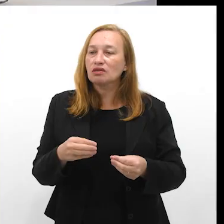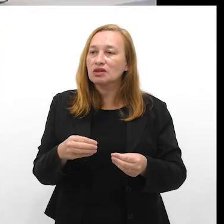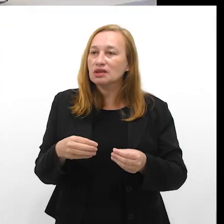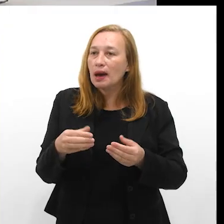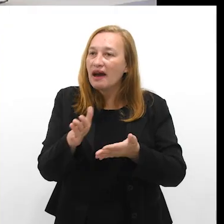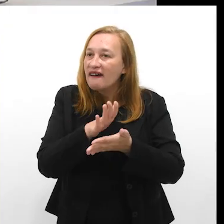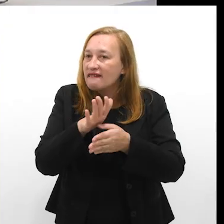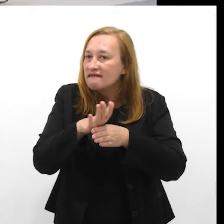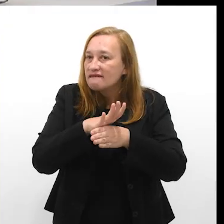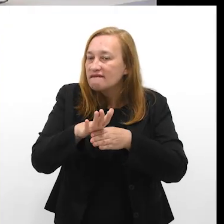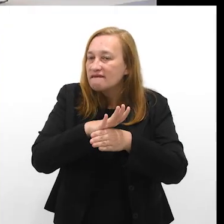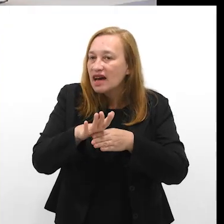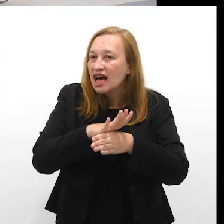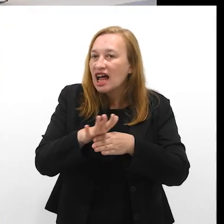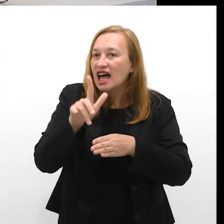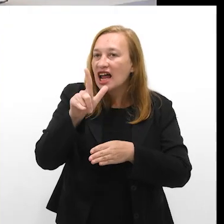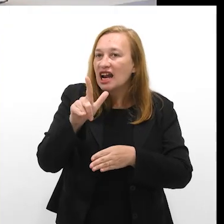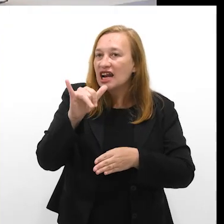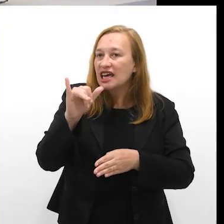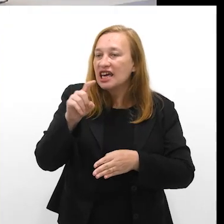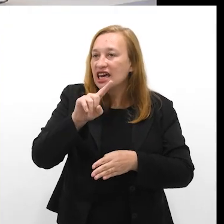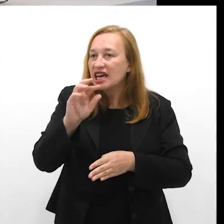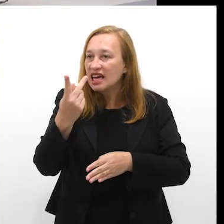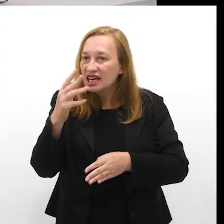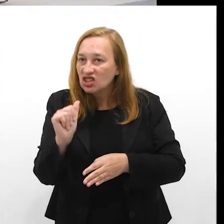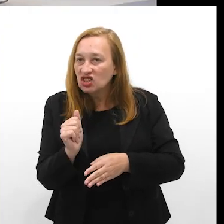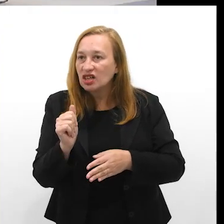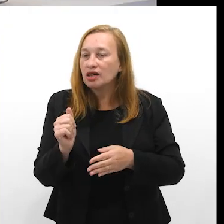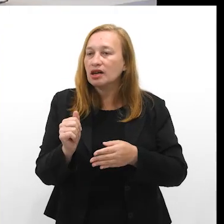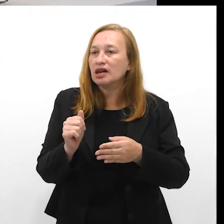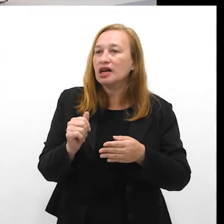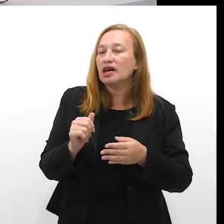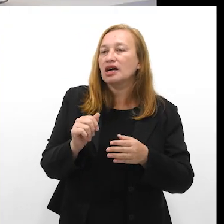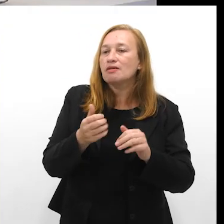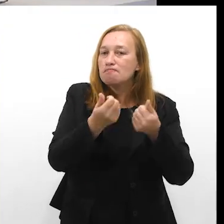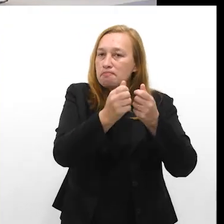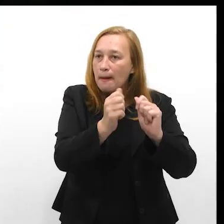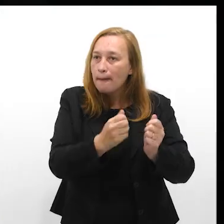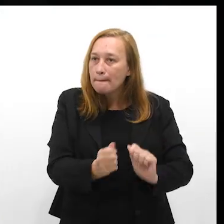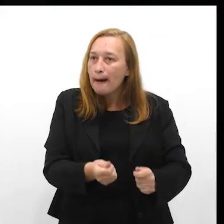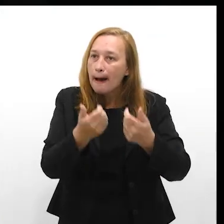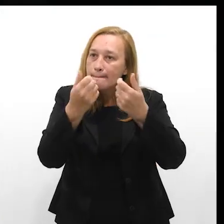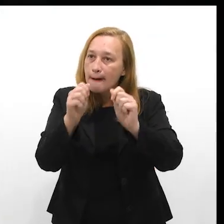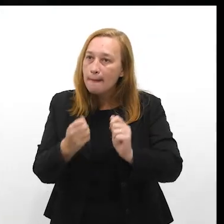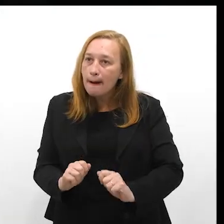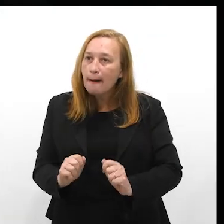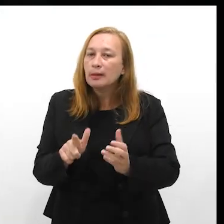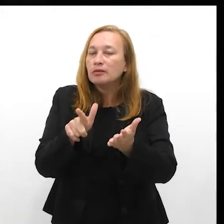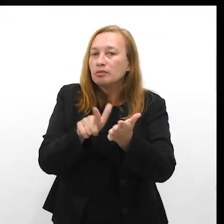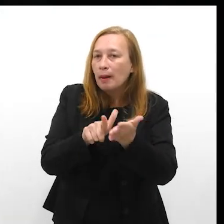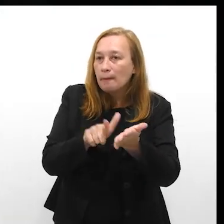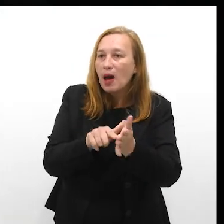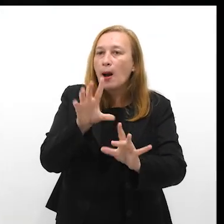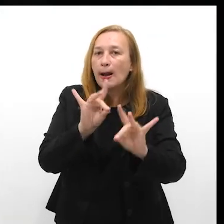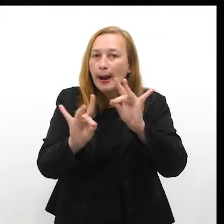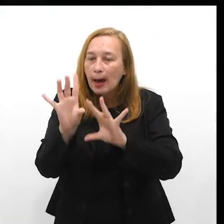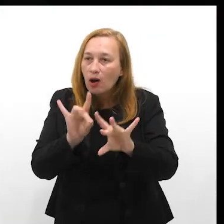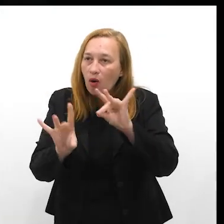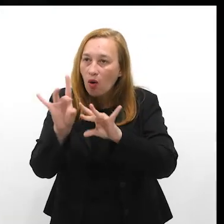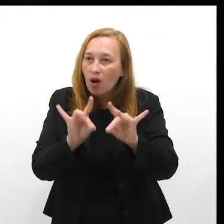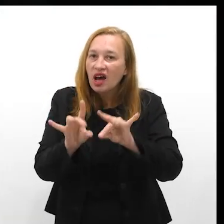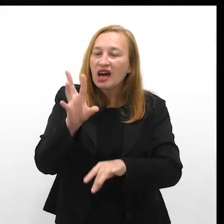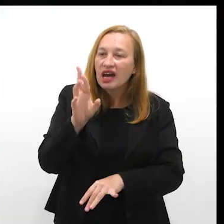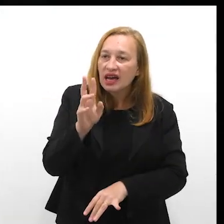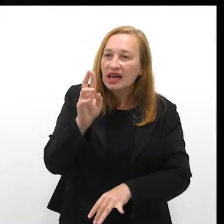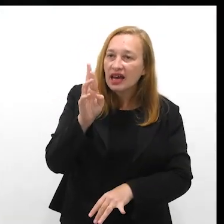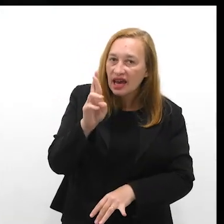da lixa, da massa. Interfiro, eu brigo. Não é só você esculpir, você tem que esculpir, depois entra uma camada de papel e